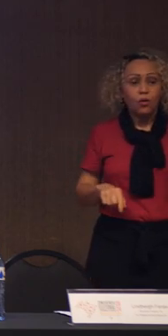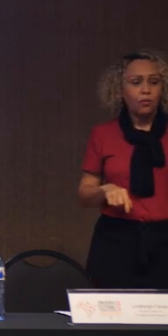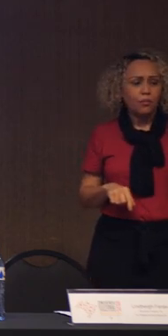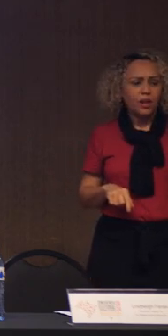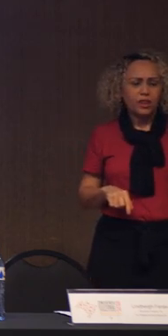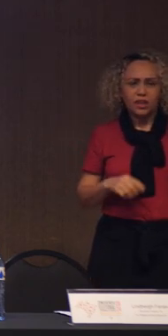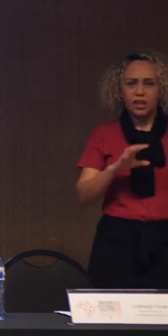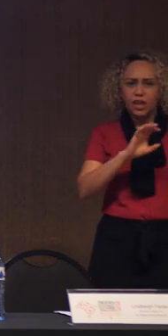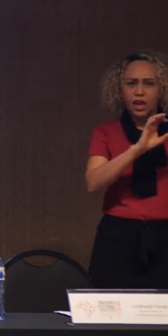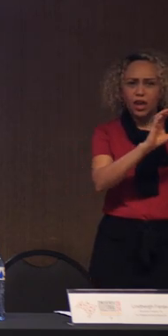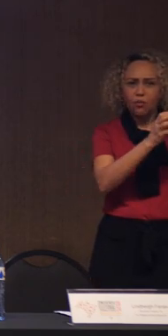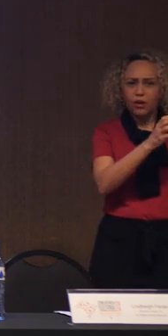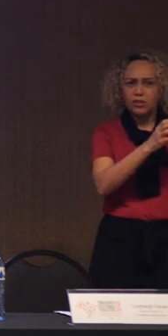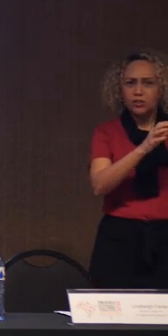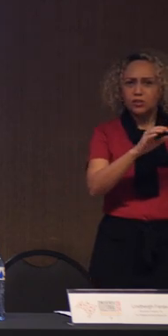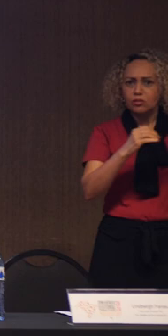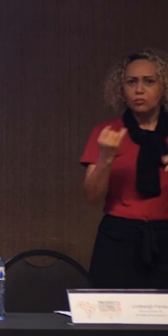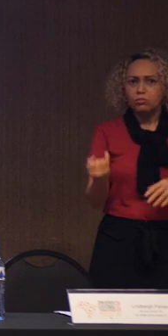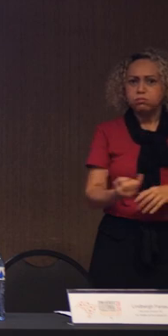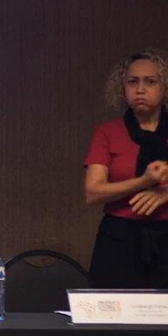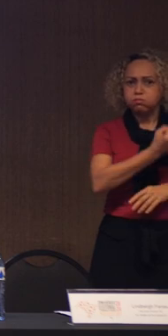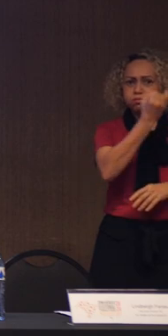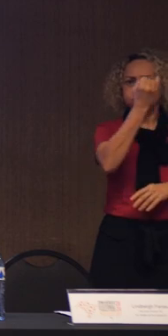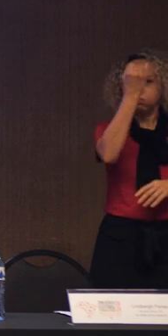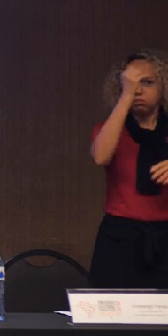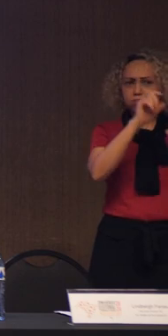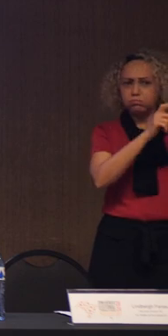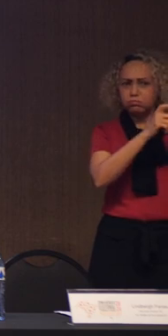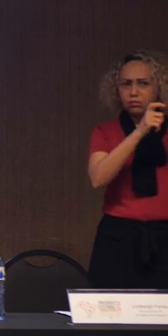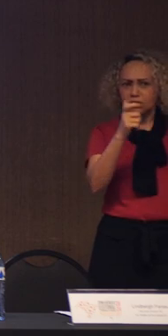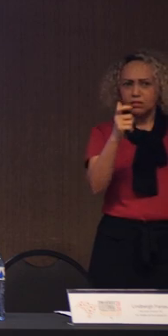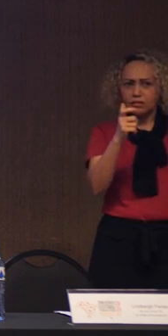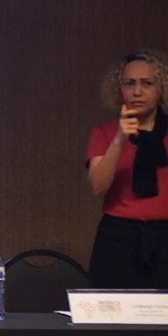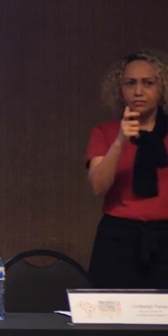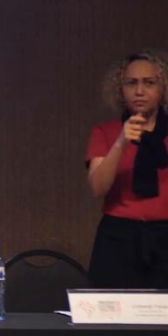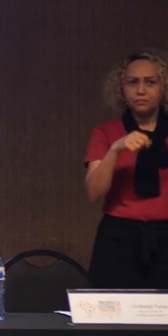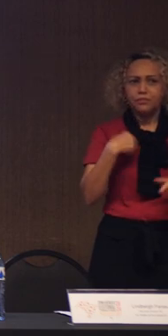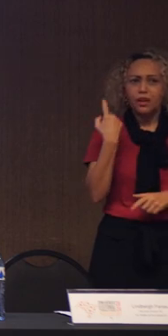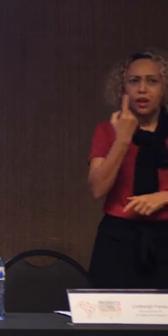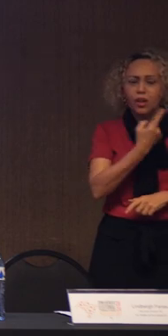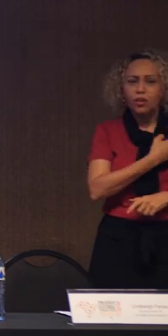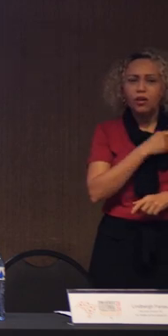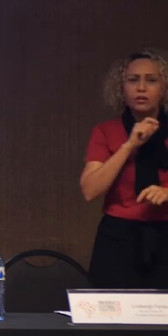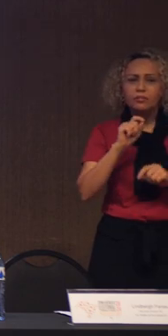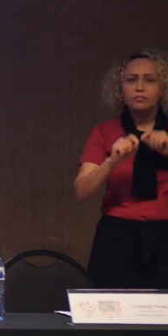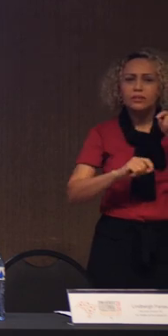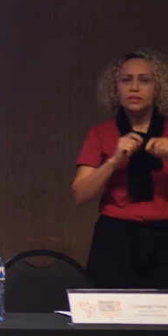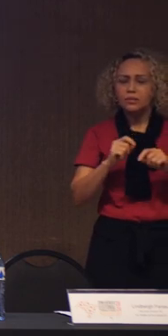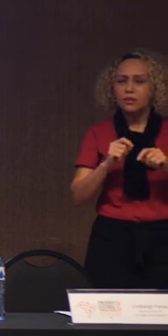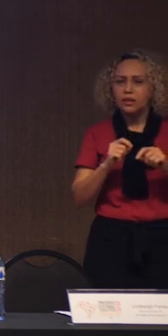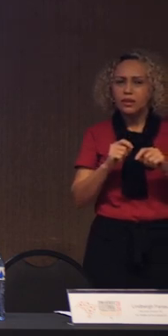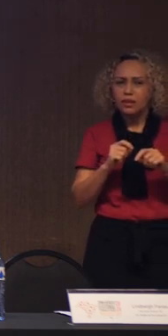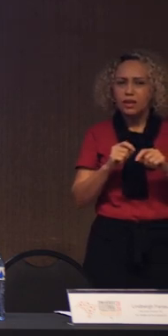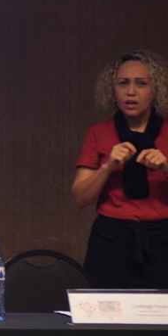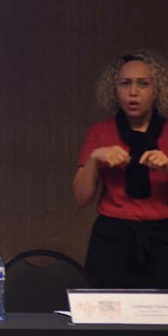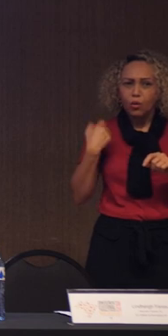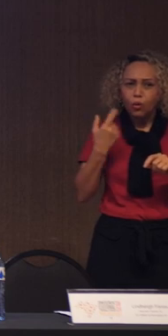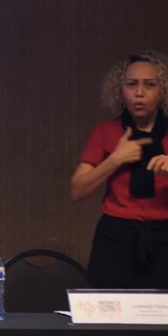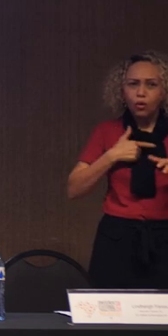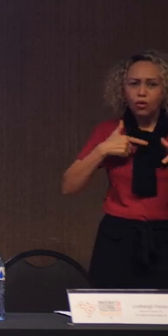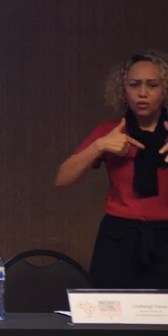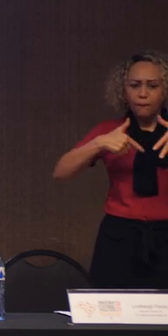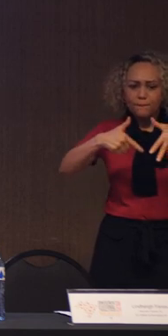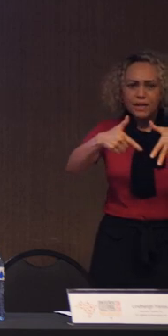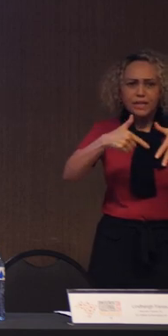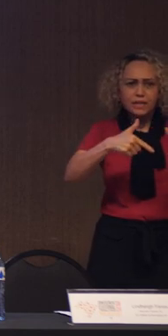vez, voltando ao que o Humberto falou, nós temos que instrumentalizar o nosso militante lá na cidade,